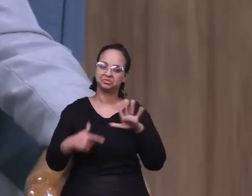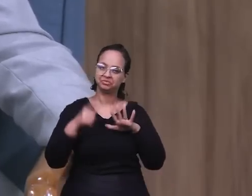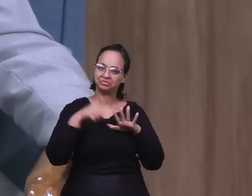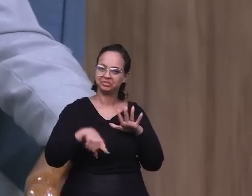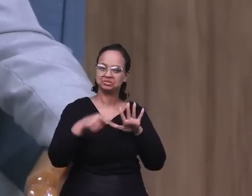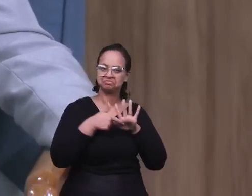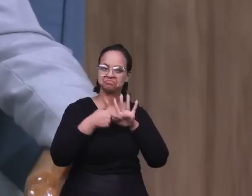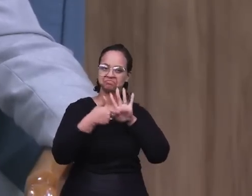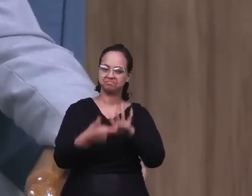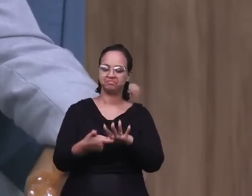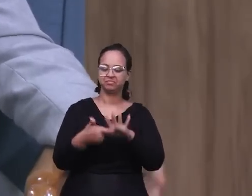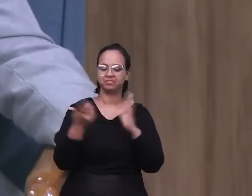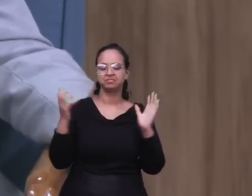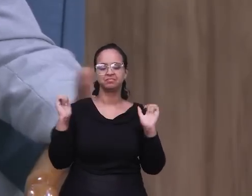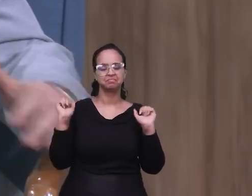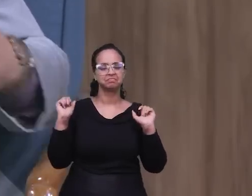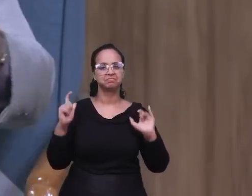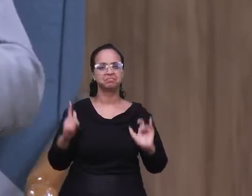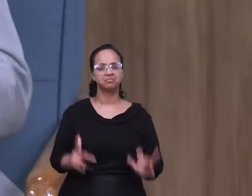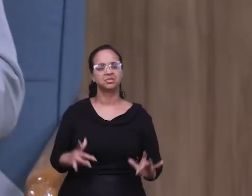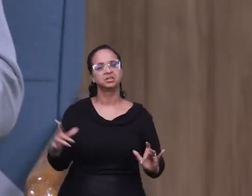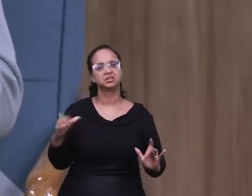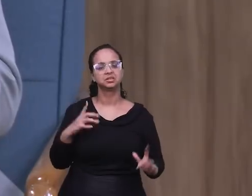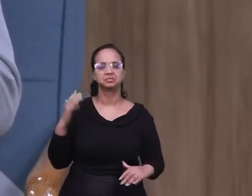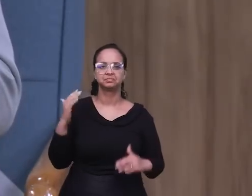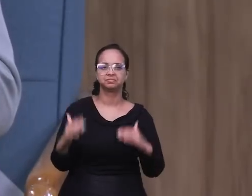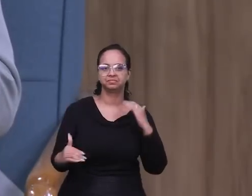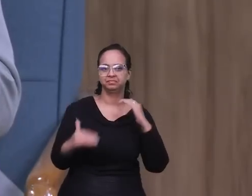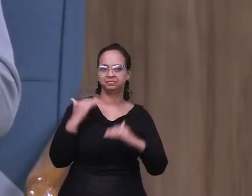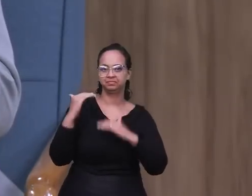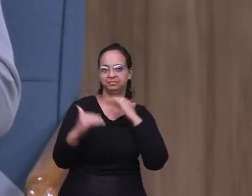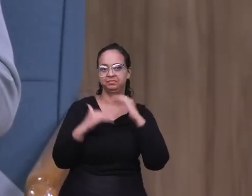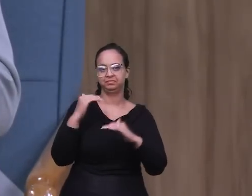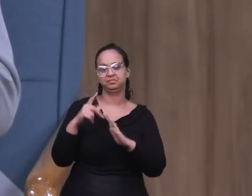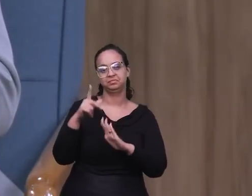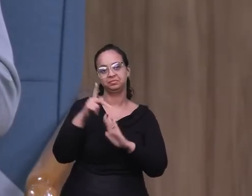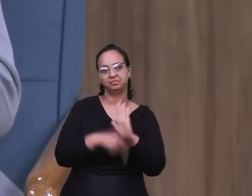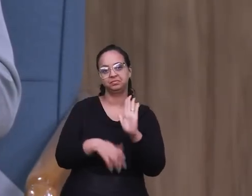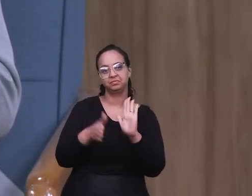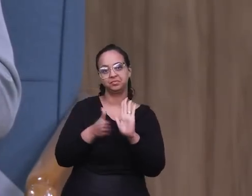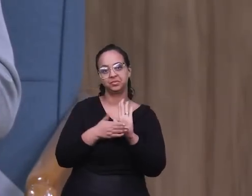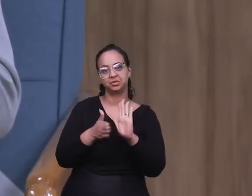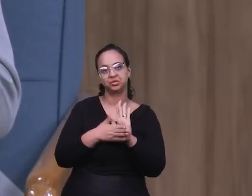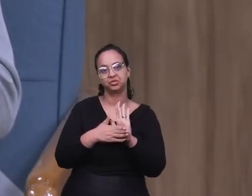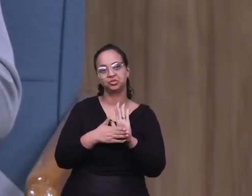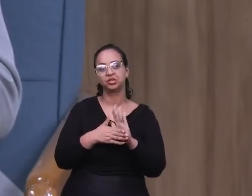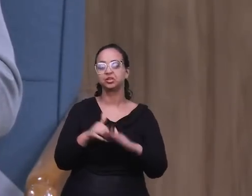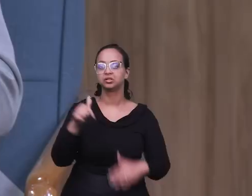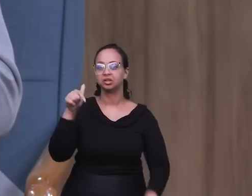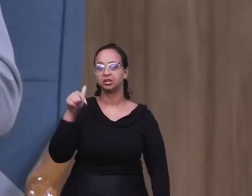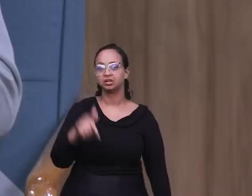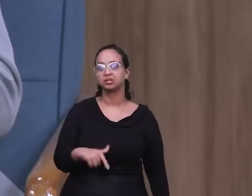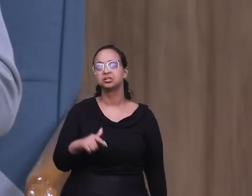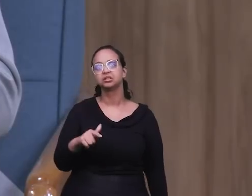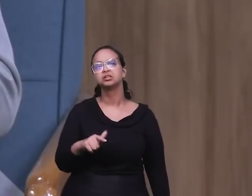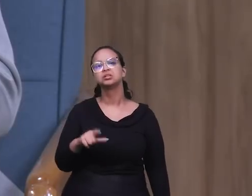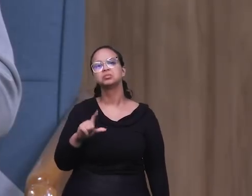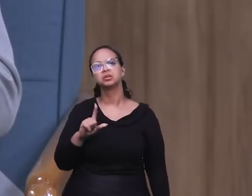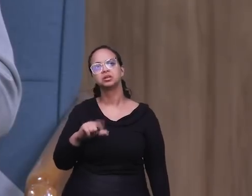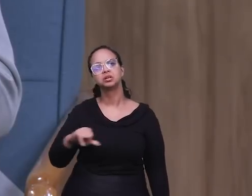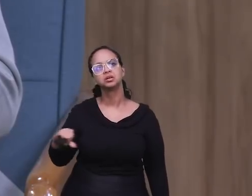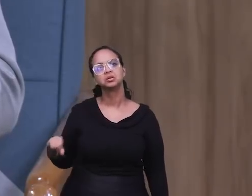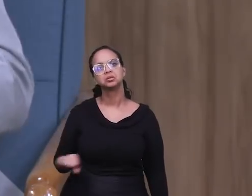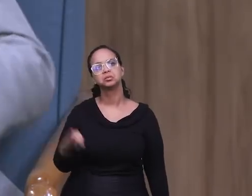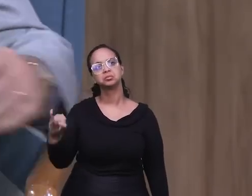com vocês. E isso é uma bênção, porque a gente vê o crescimento deste projeto, o crescimento desse programa, né, e o quanto ele tem